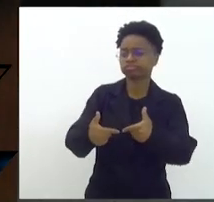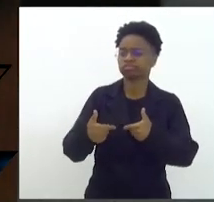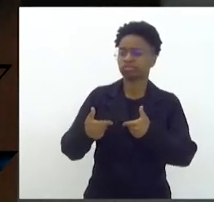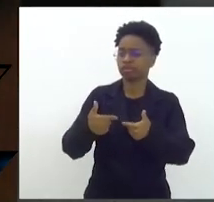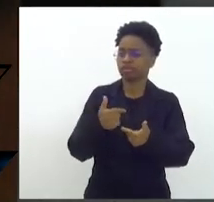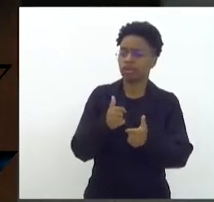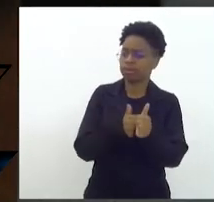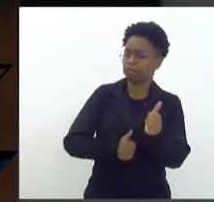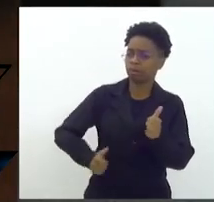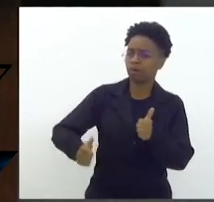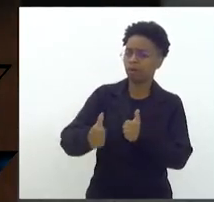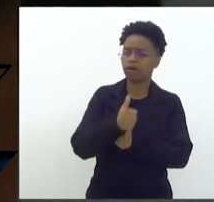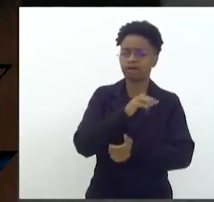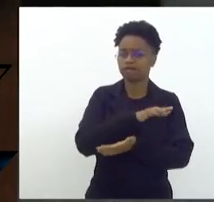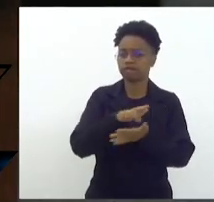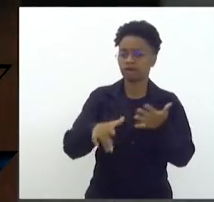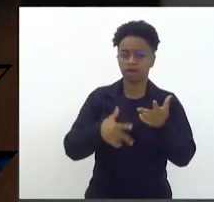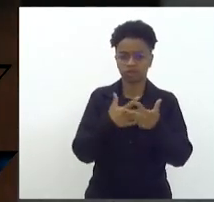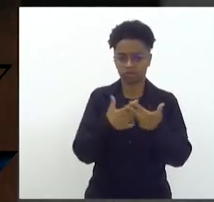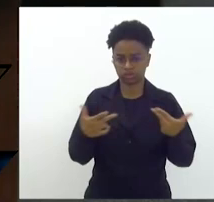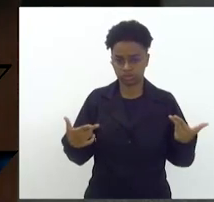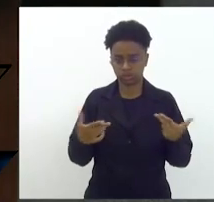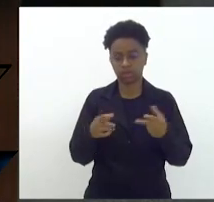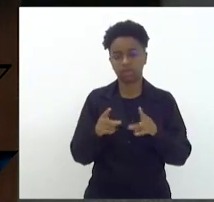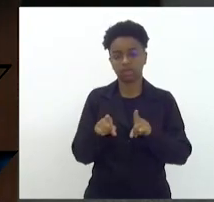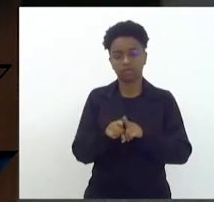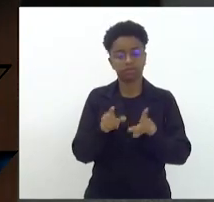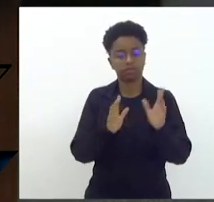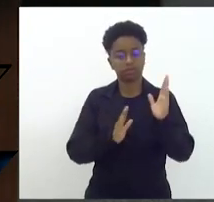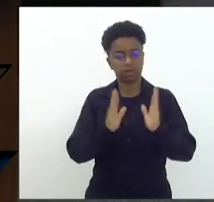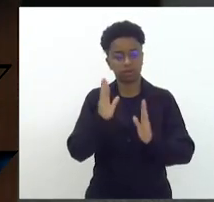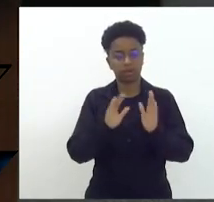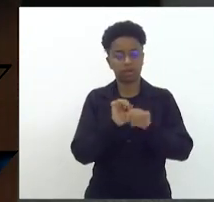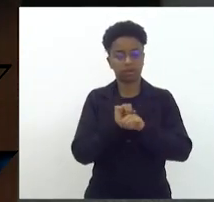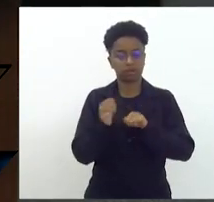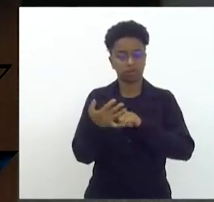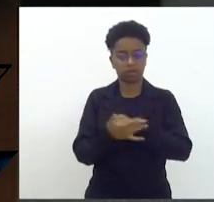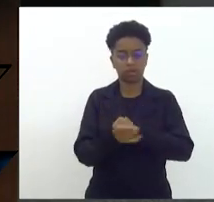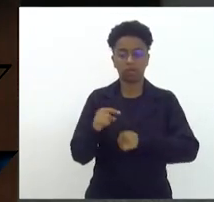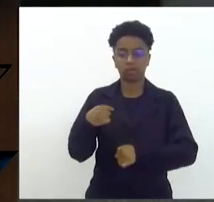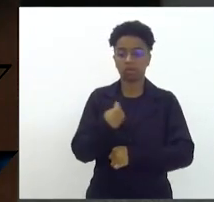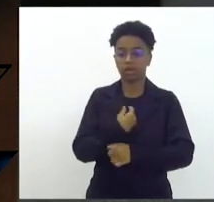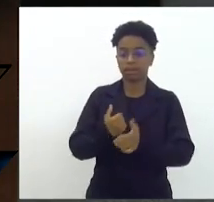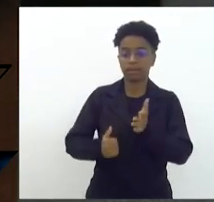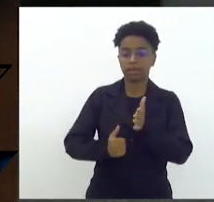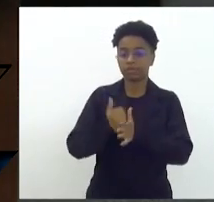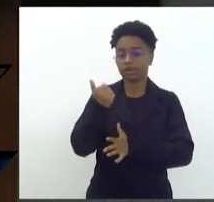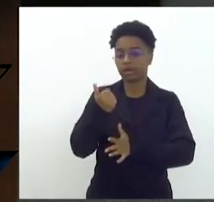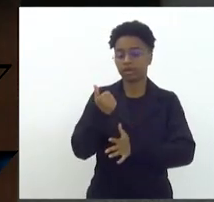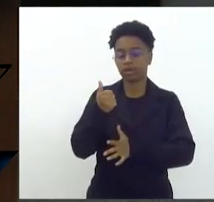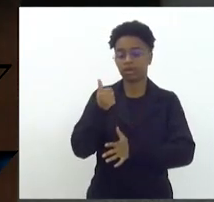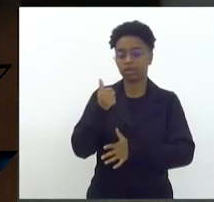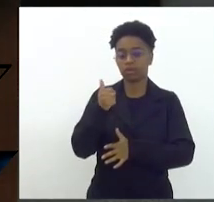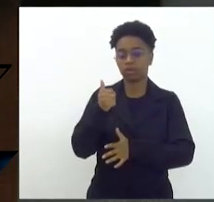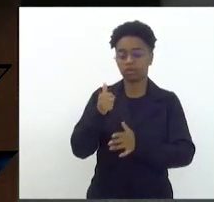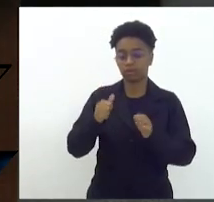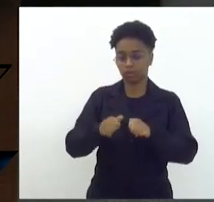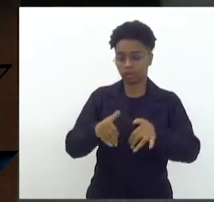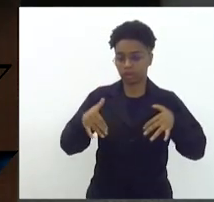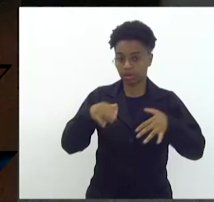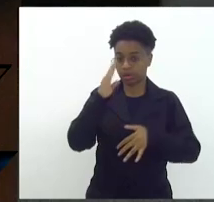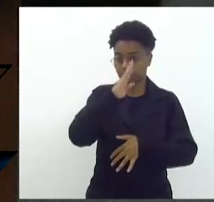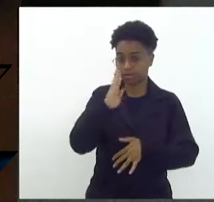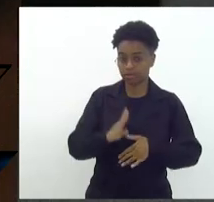motivos por várias coisas não o período da pandemia nós fomos o primeiro Parlamento do estado do Brasil